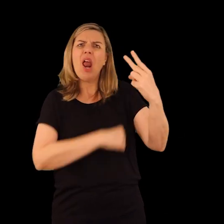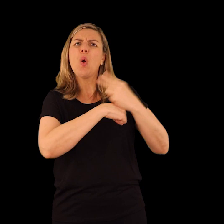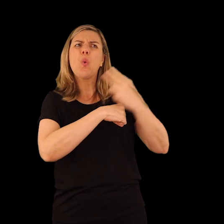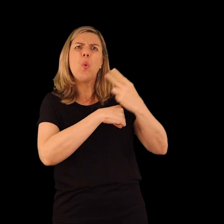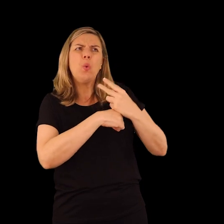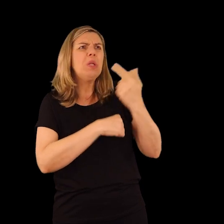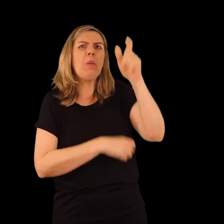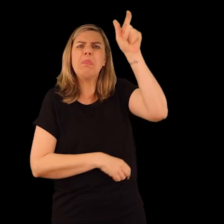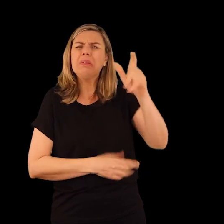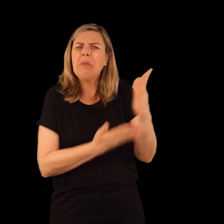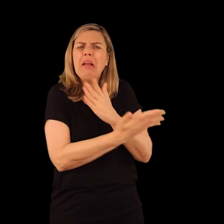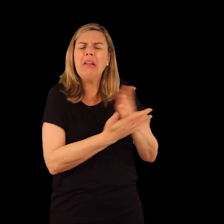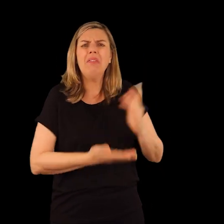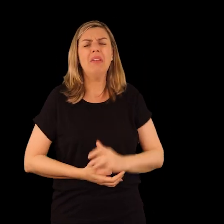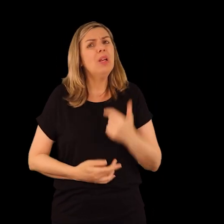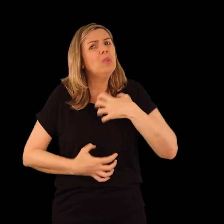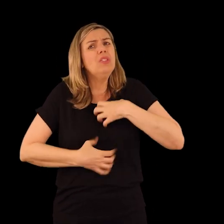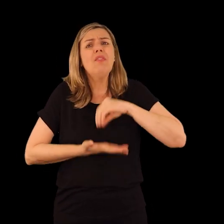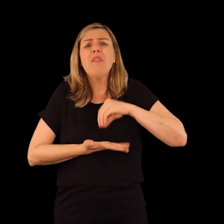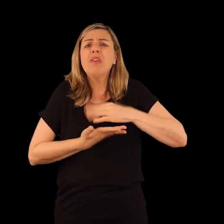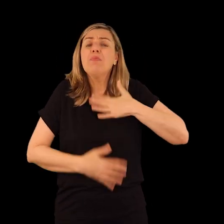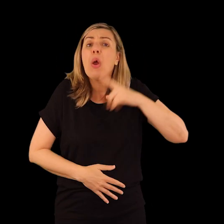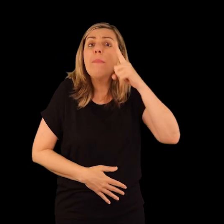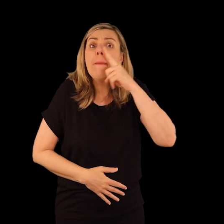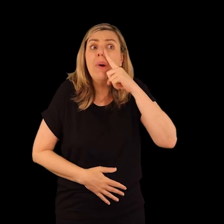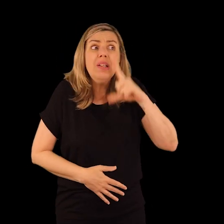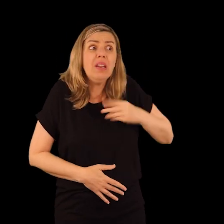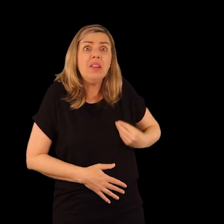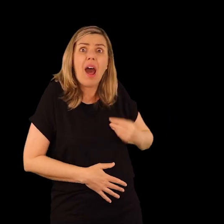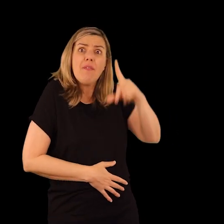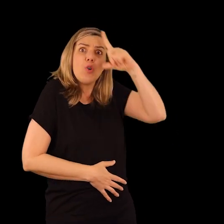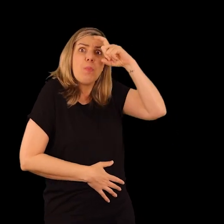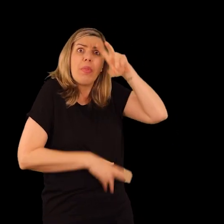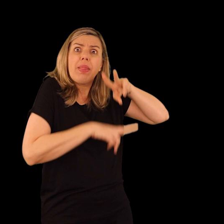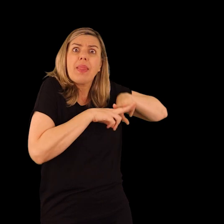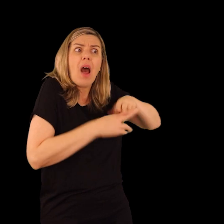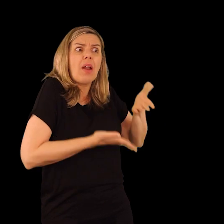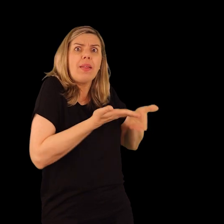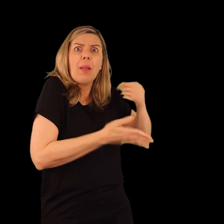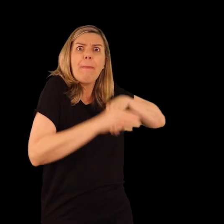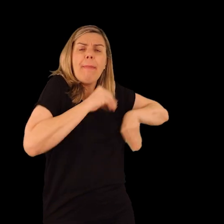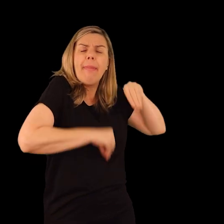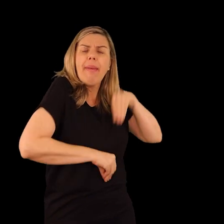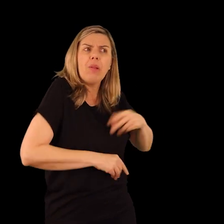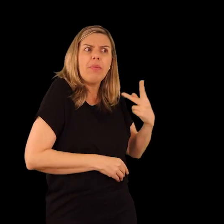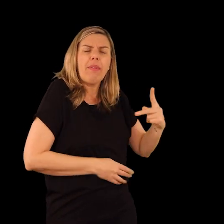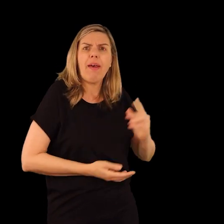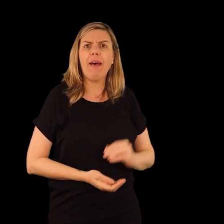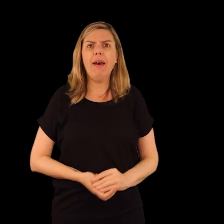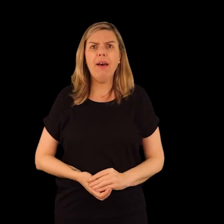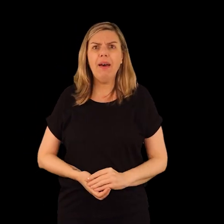cuidados de quem... E sentia muita falta da minha mãe. E a minha mãe internada, né, para tratamento de